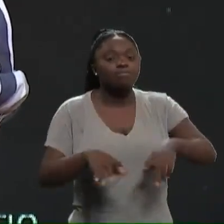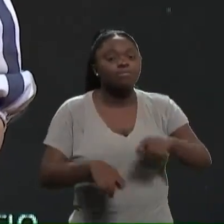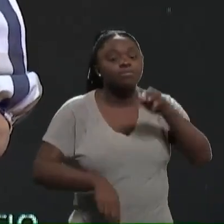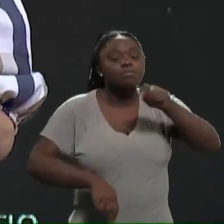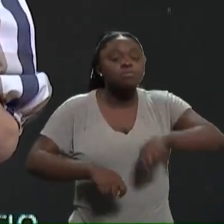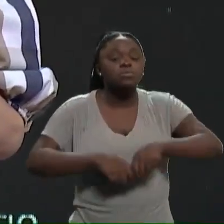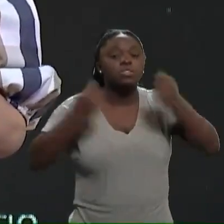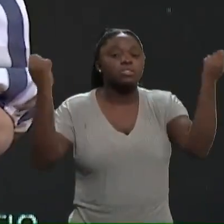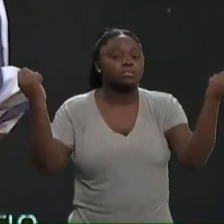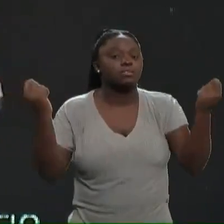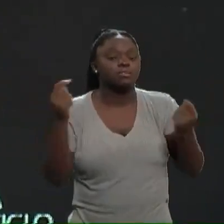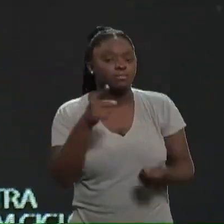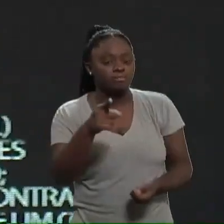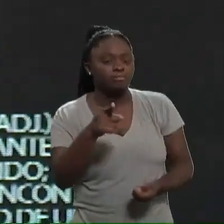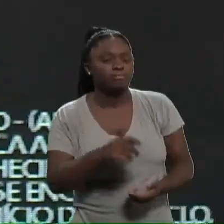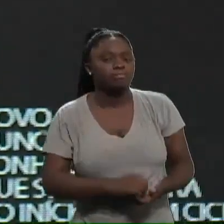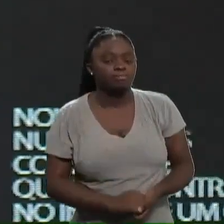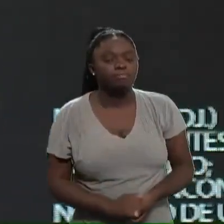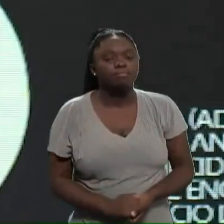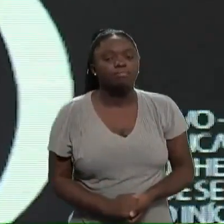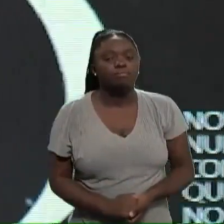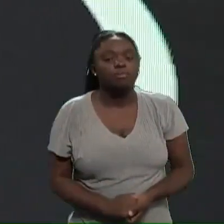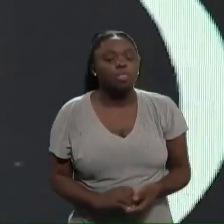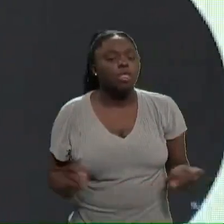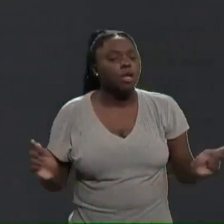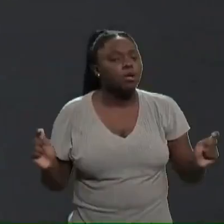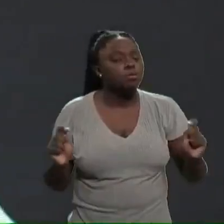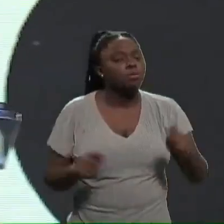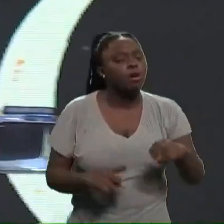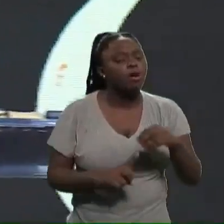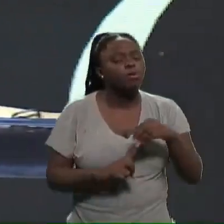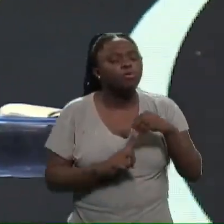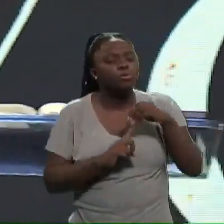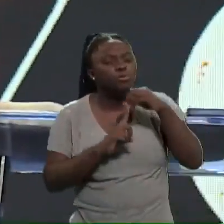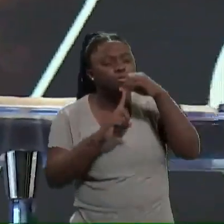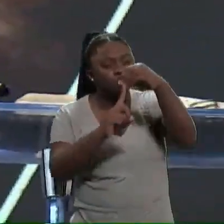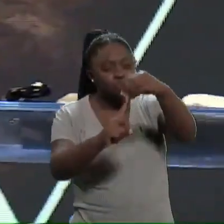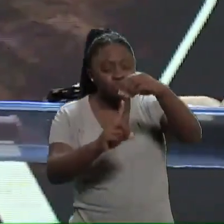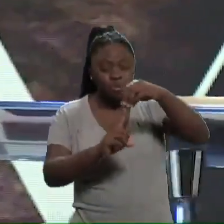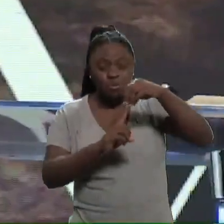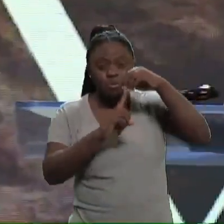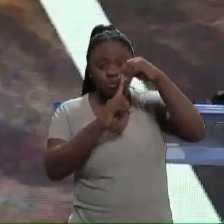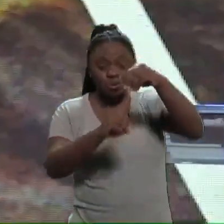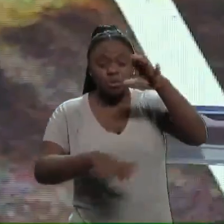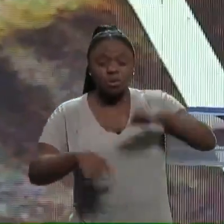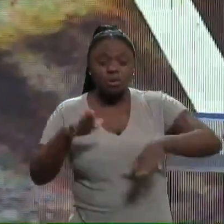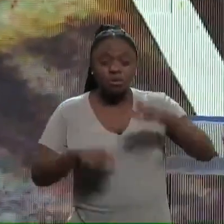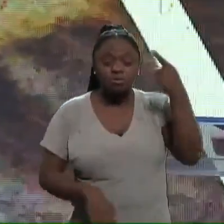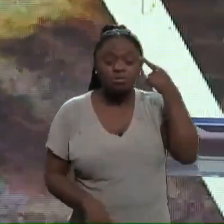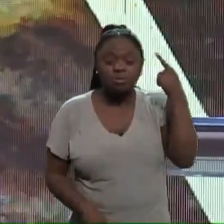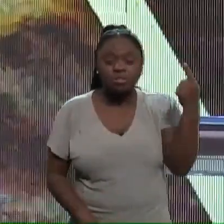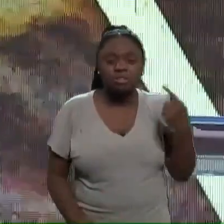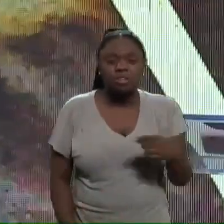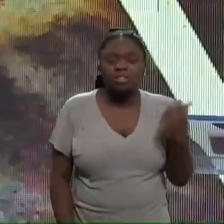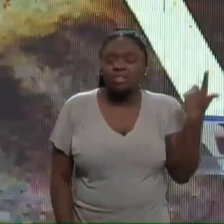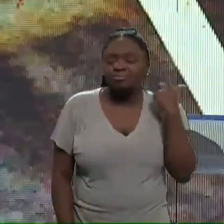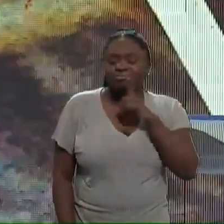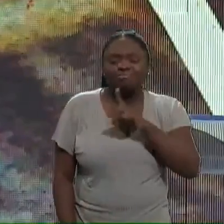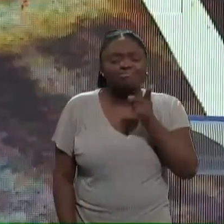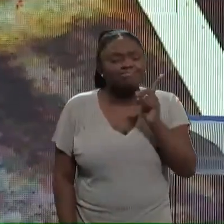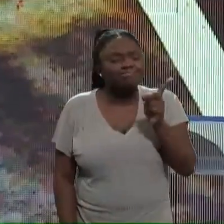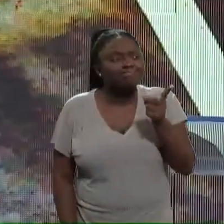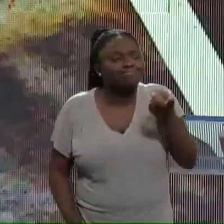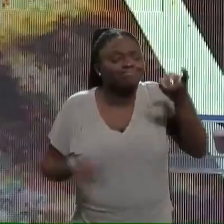você, pode ser tão singular, mas tão singular, que tem horas que você não consegue